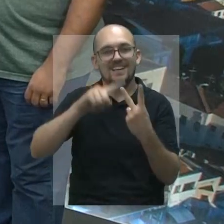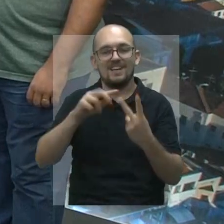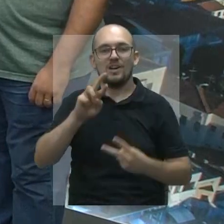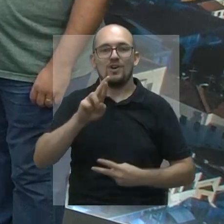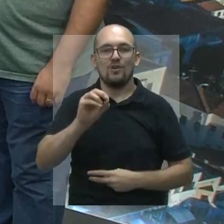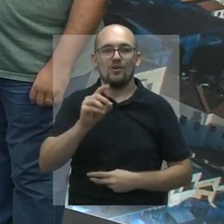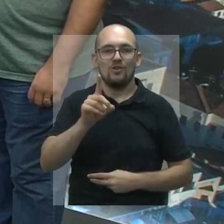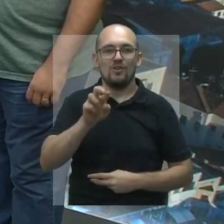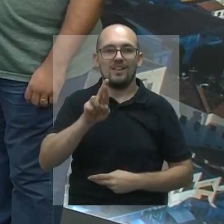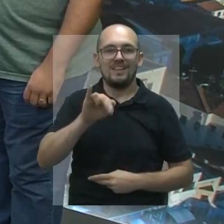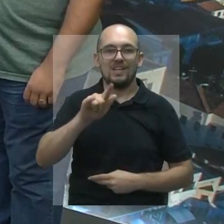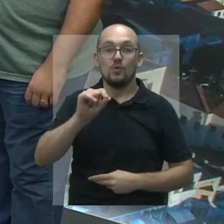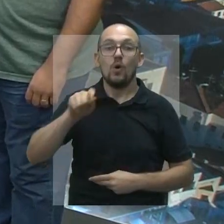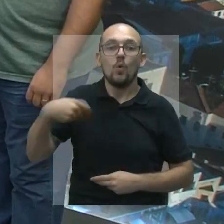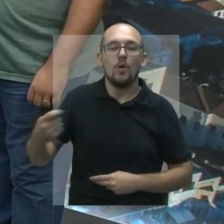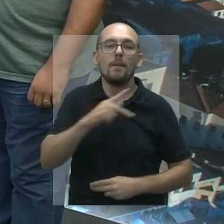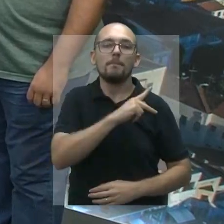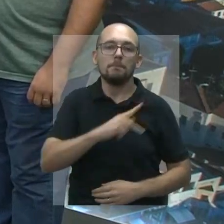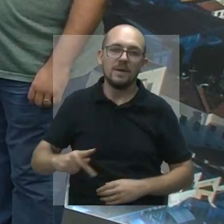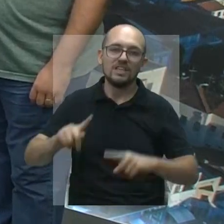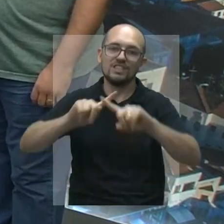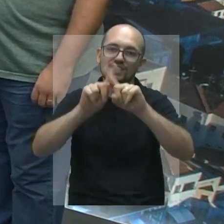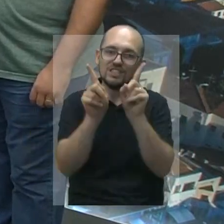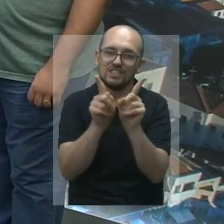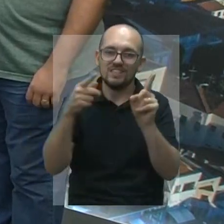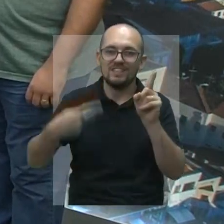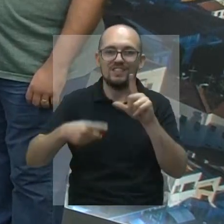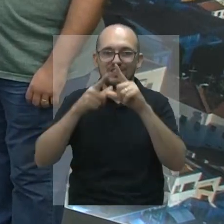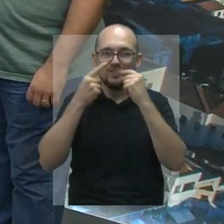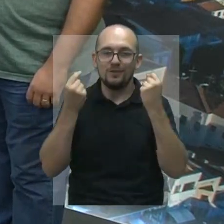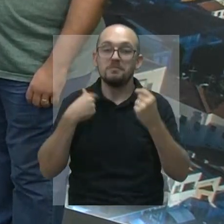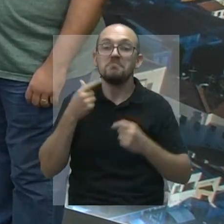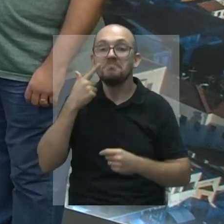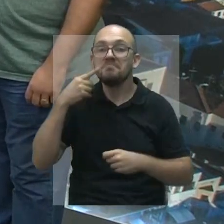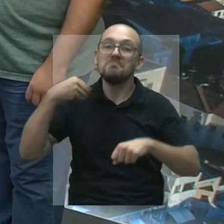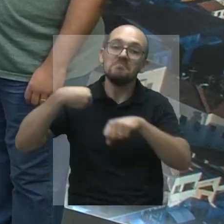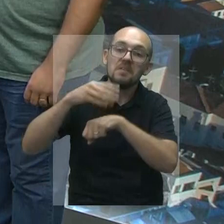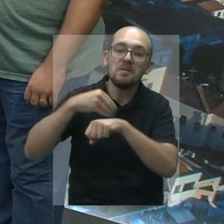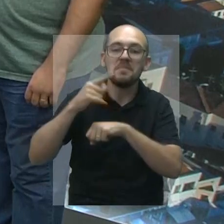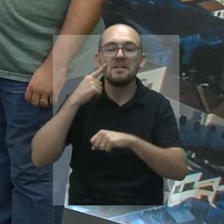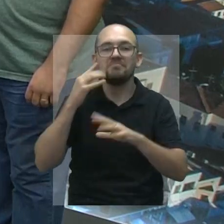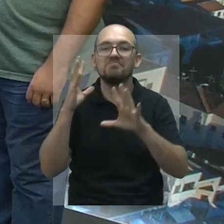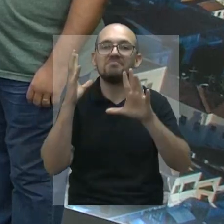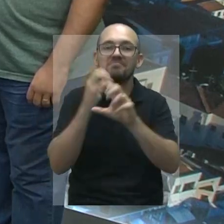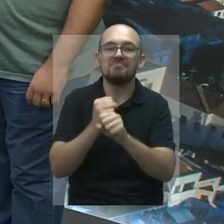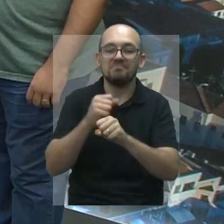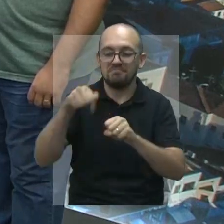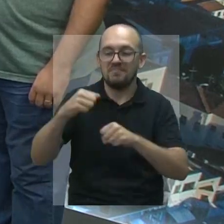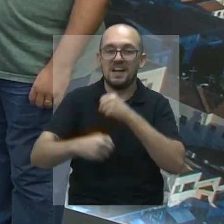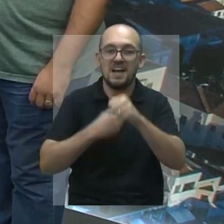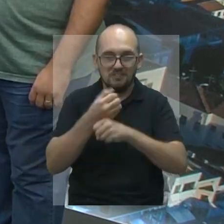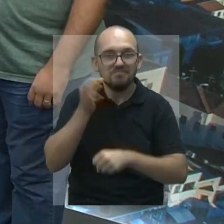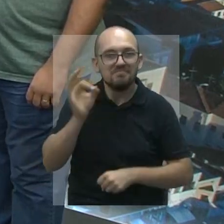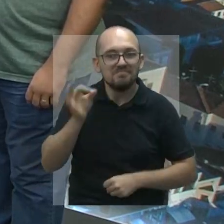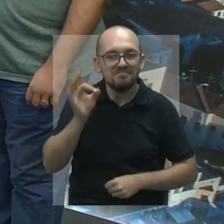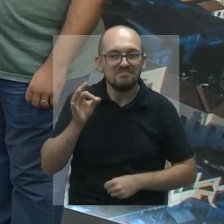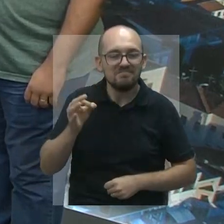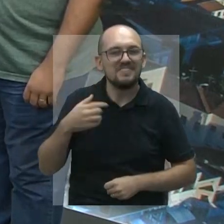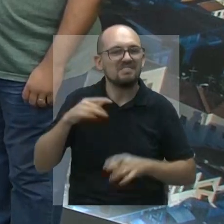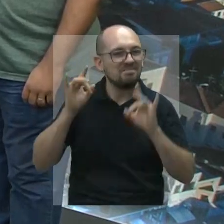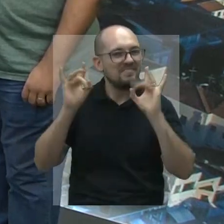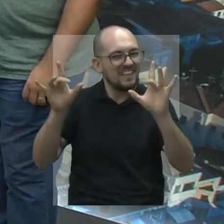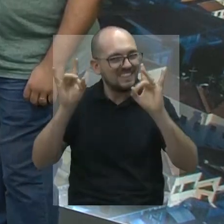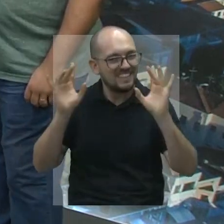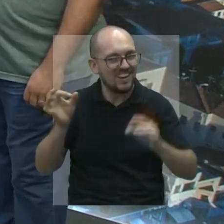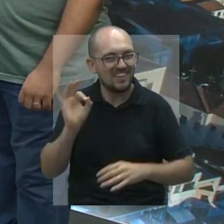Paulino, presidente aqui do nosso 15 de Jaú, para trazer as perspectivas, fazer um balanço sobre o ano, não é isso, Danilo? Hoje a gente tem convidado